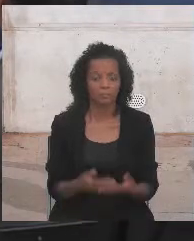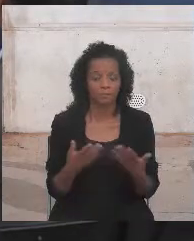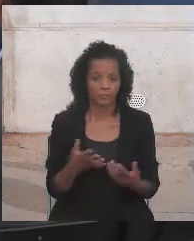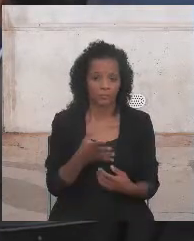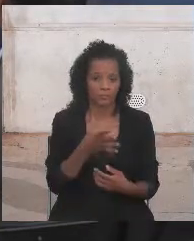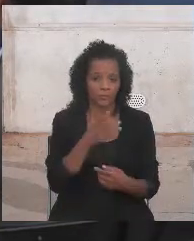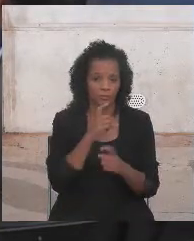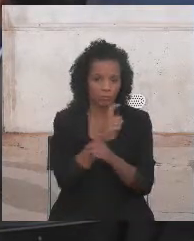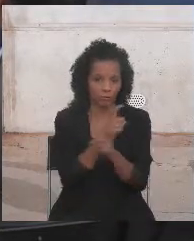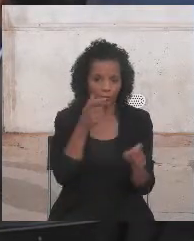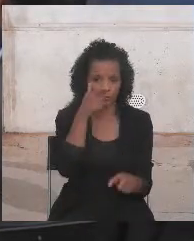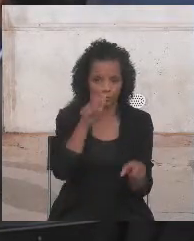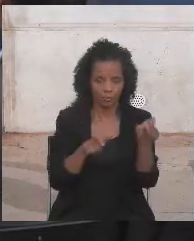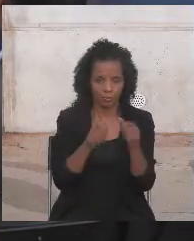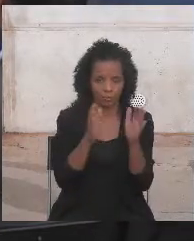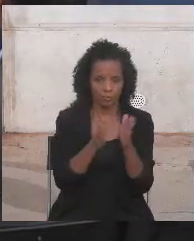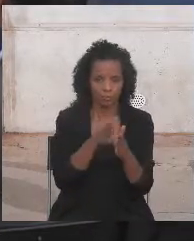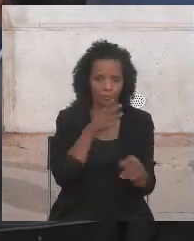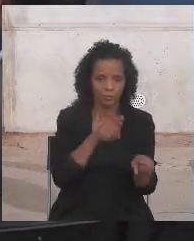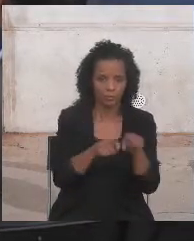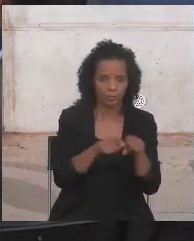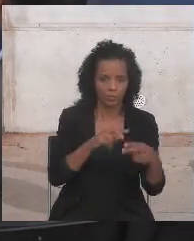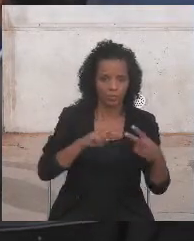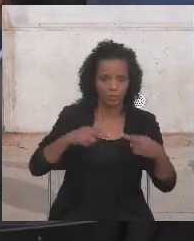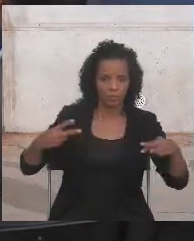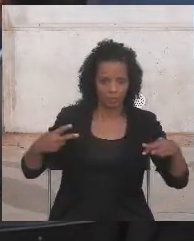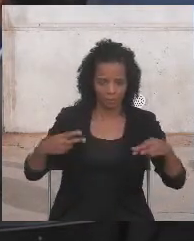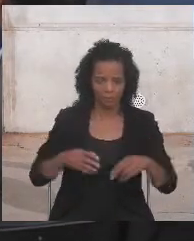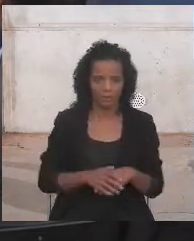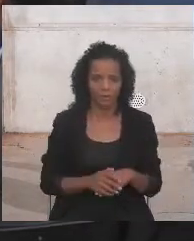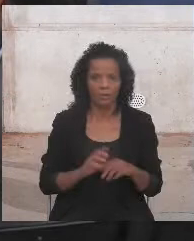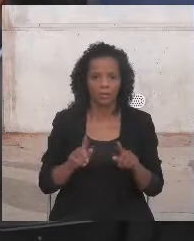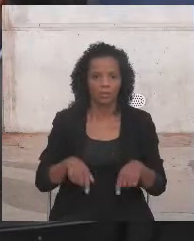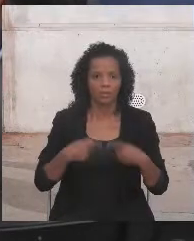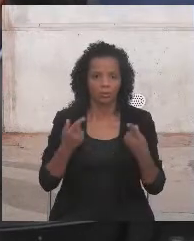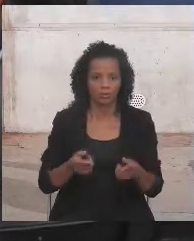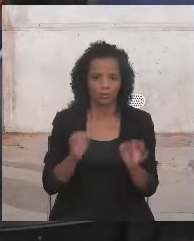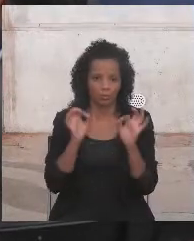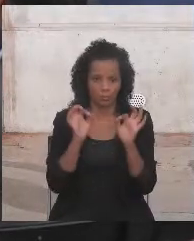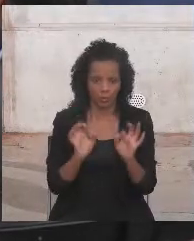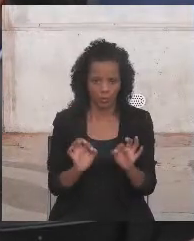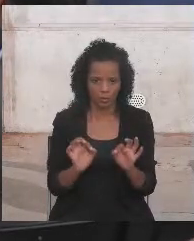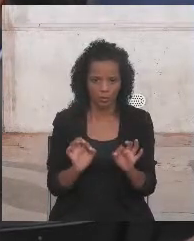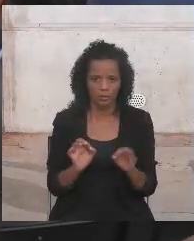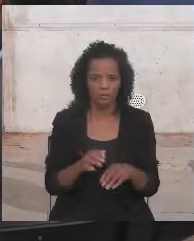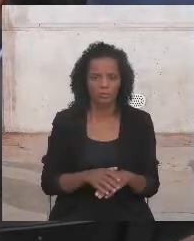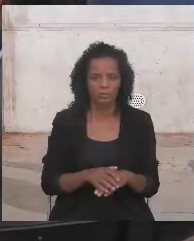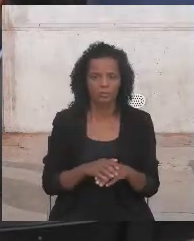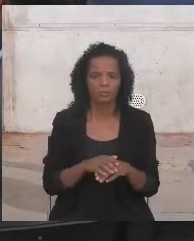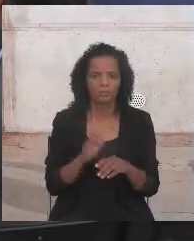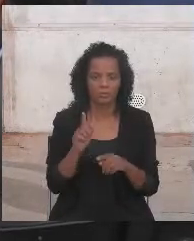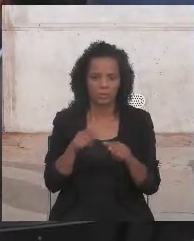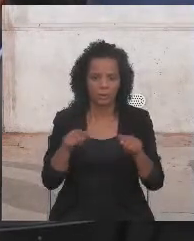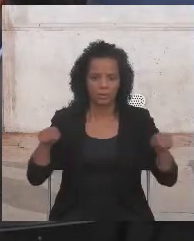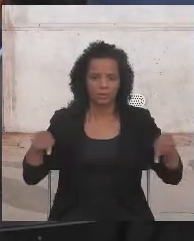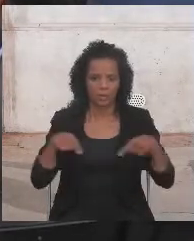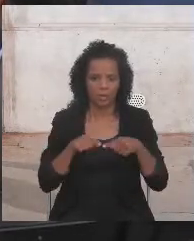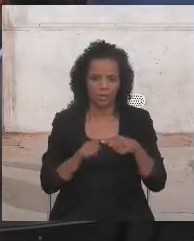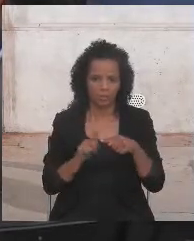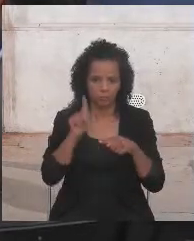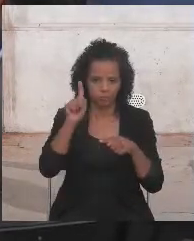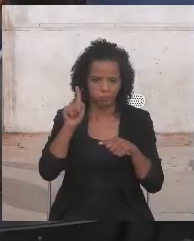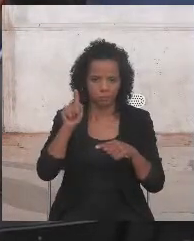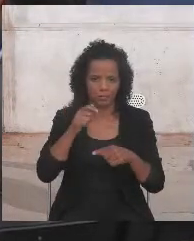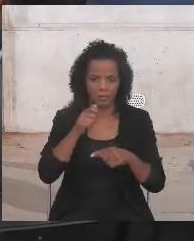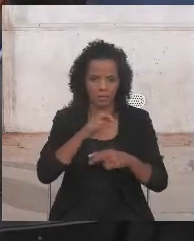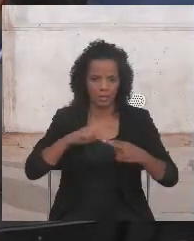Informam-se todas as senhoras e senhores deputados municipais que, após a cerimónia, se devem dirigir ao Salão Nobre dos Passos do